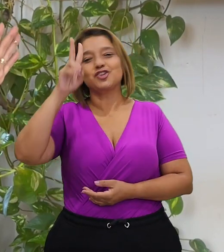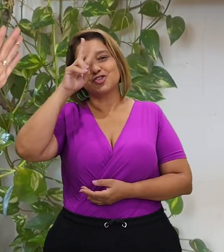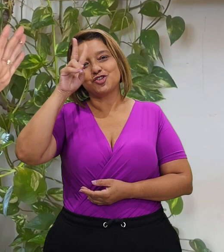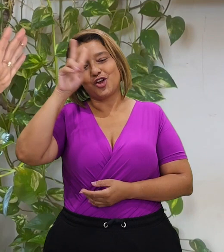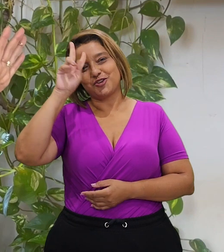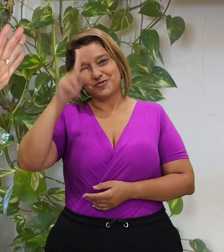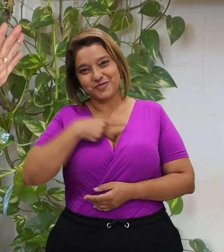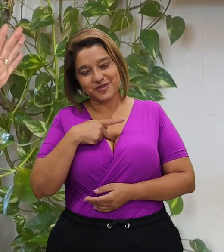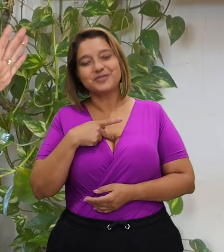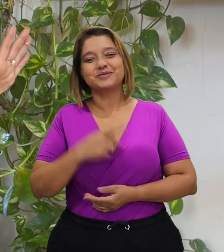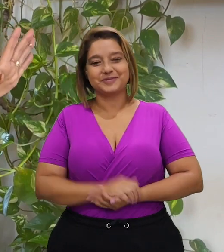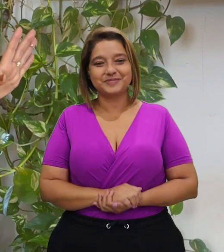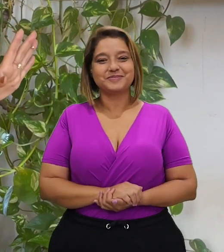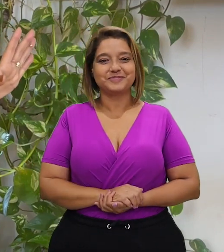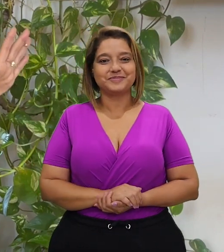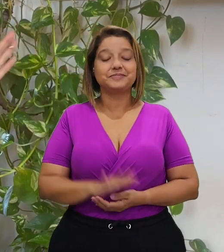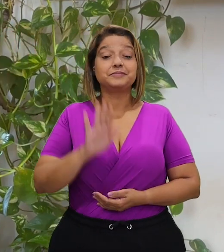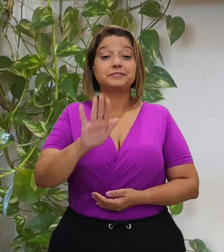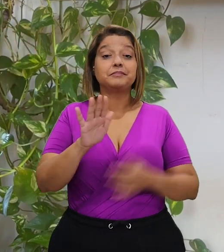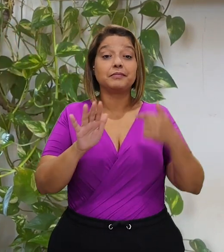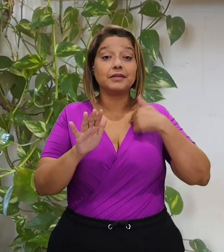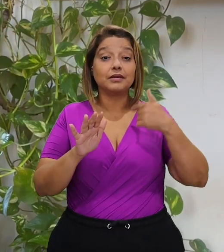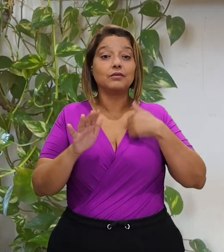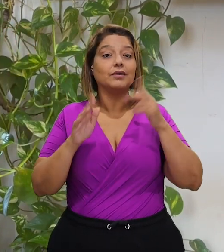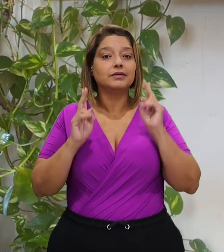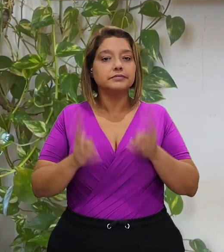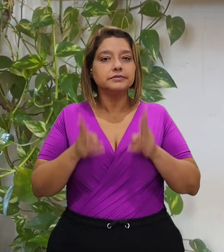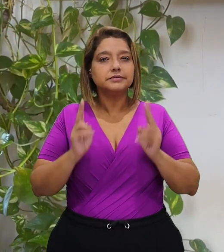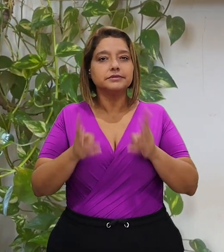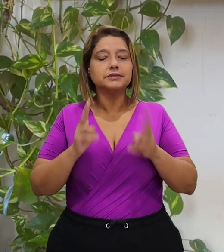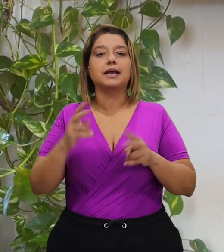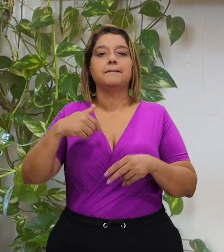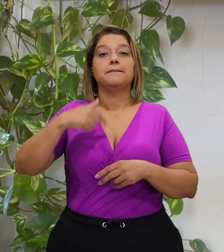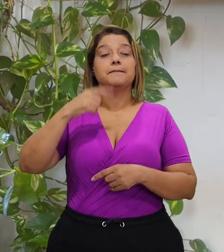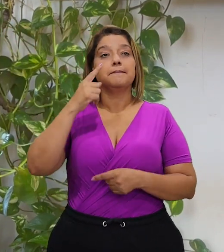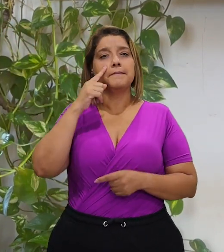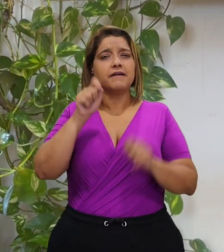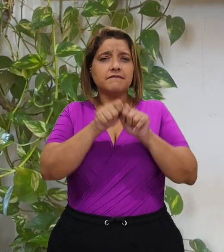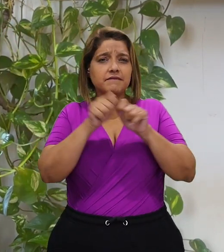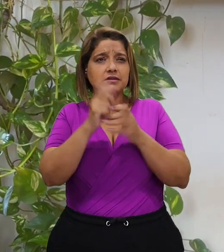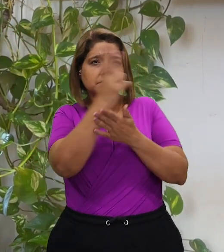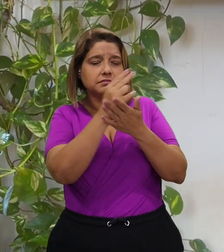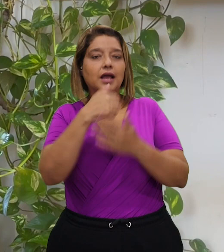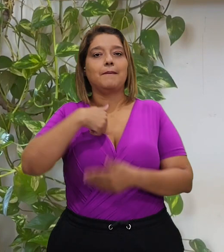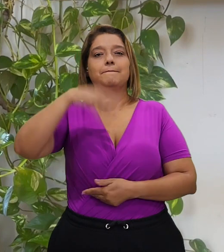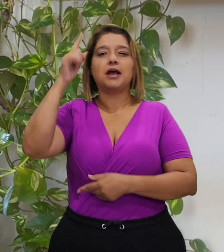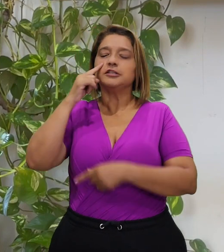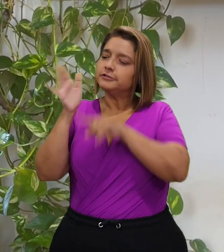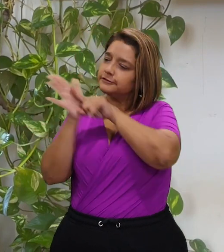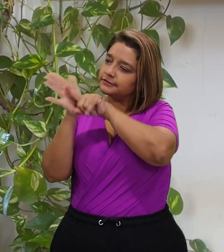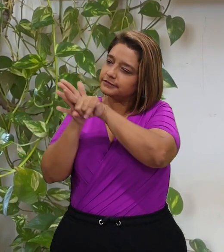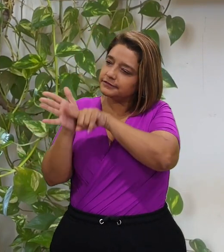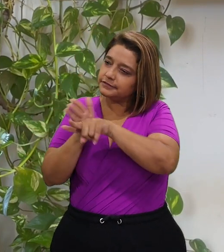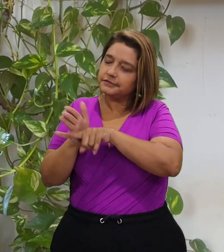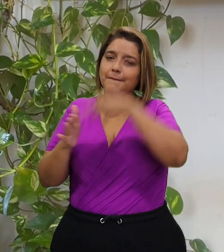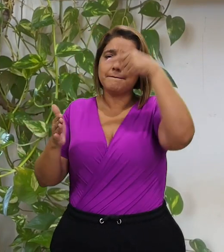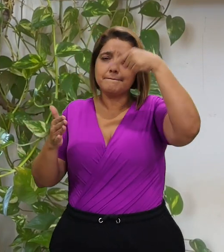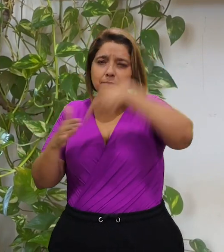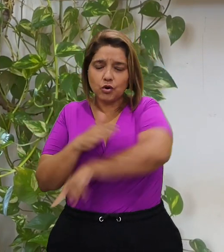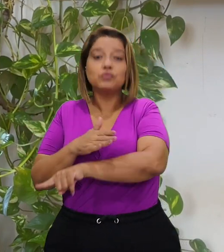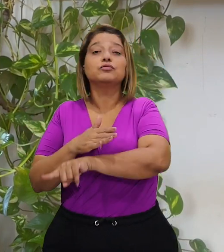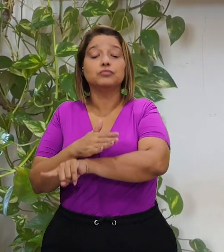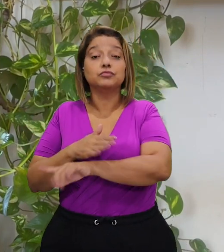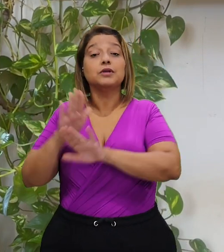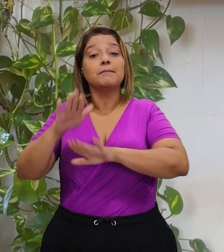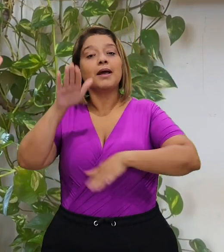ela. Depois de 1 ano, simplesmente me deu um clique. Agora eu já sei o que está faltando. Fui lá e terminei. Então, assim,